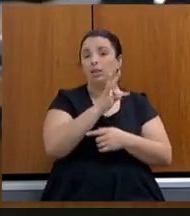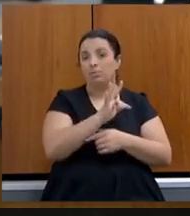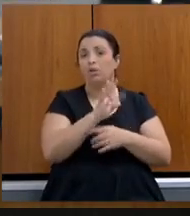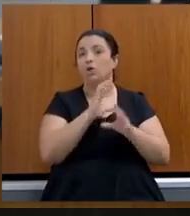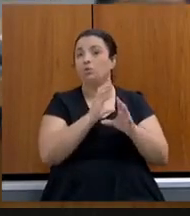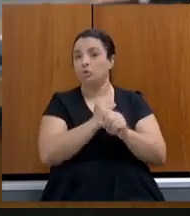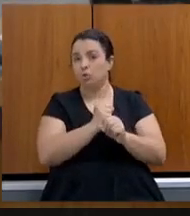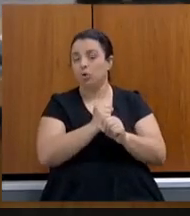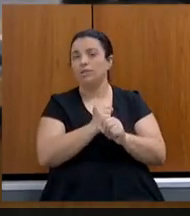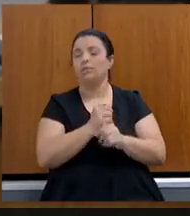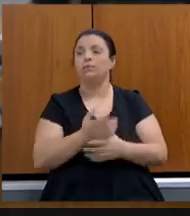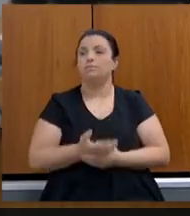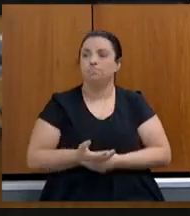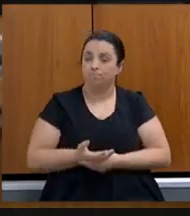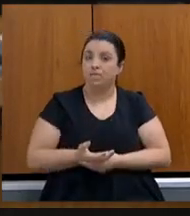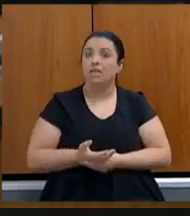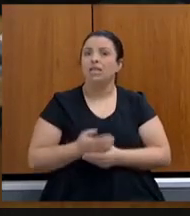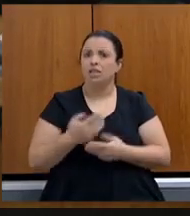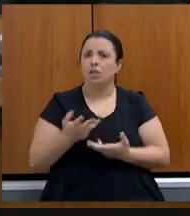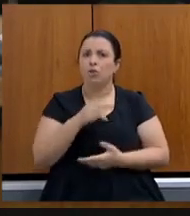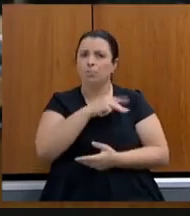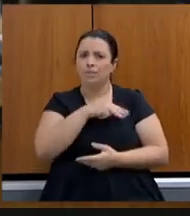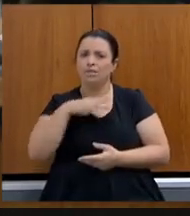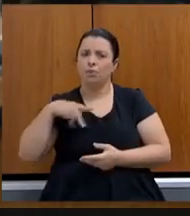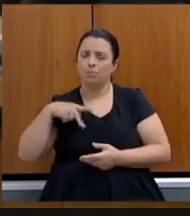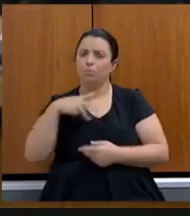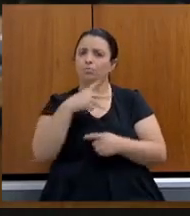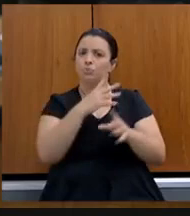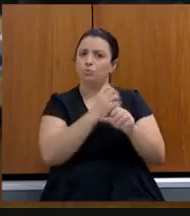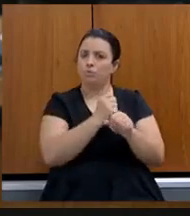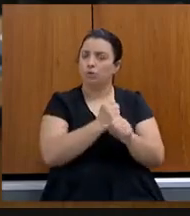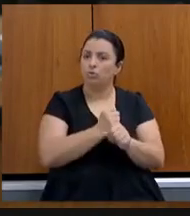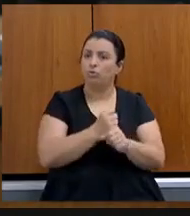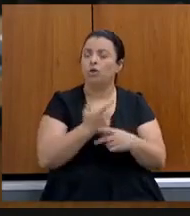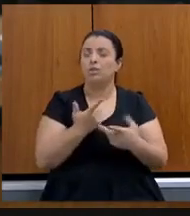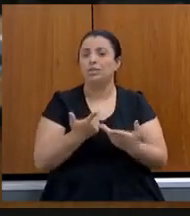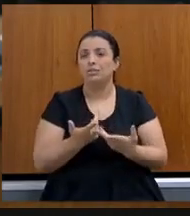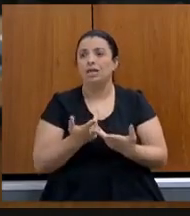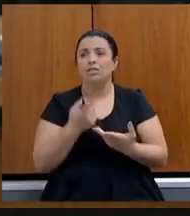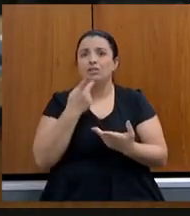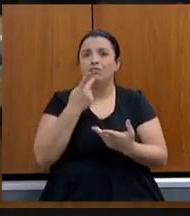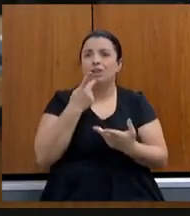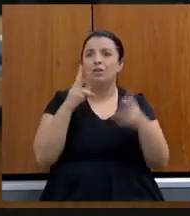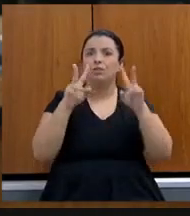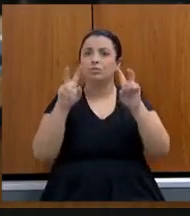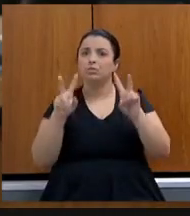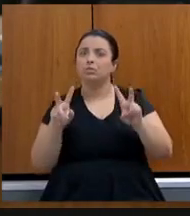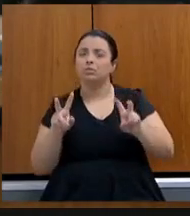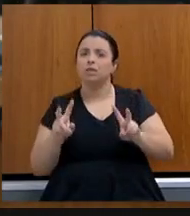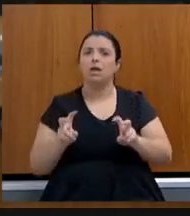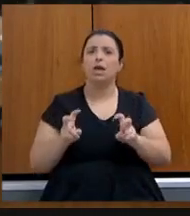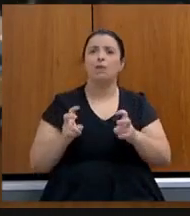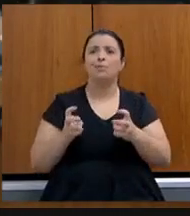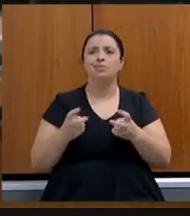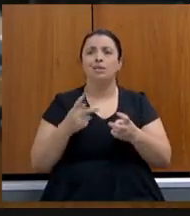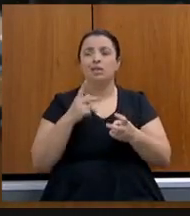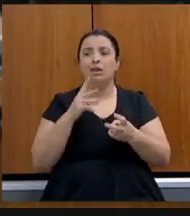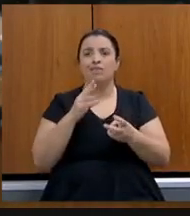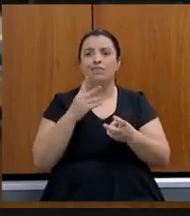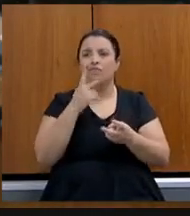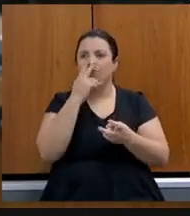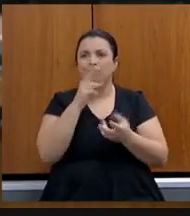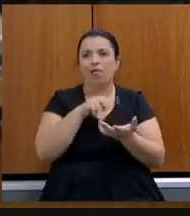Ministério Público do Tribunal de Contas em relação à sinalização das questões de eventual eventuais inconsistências